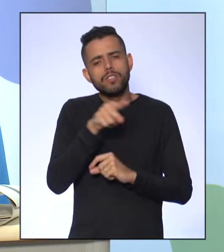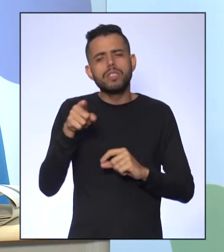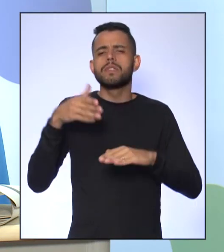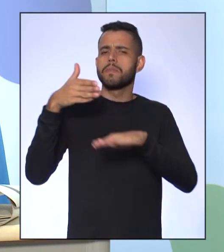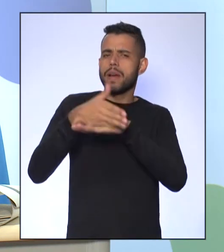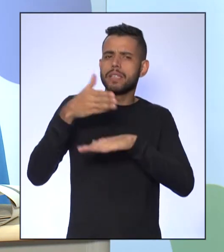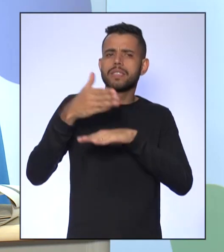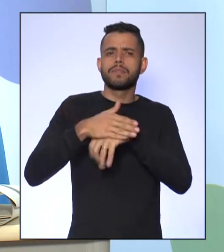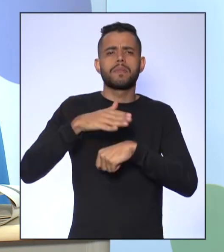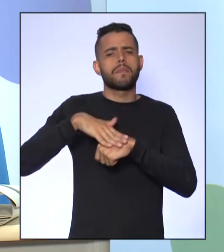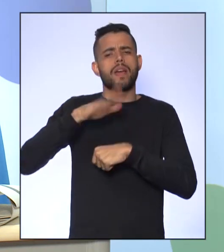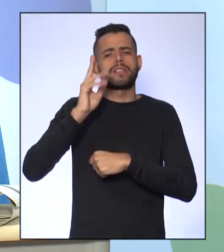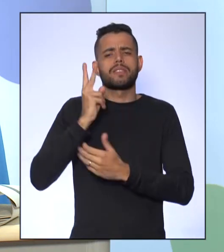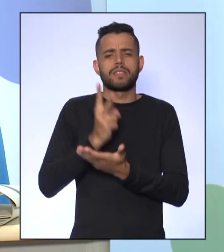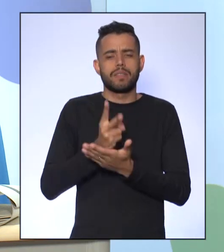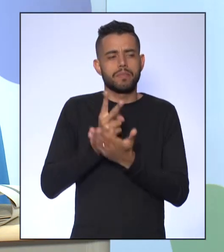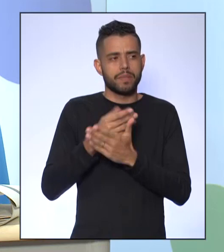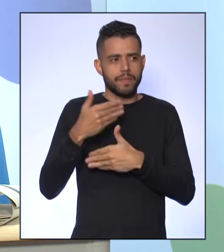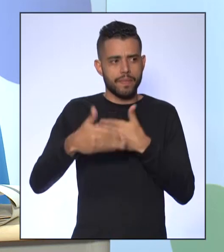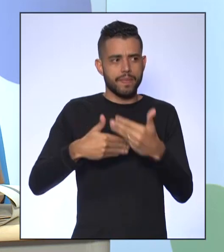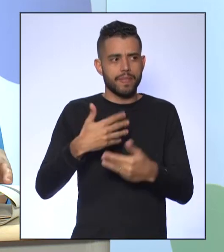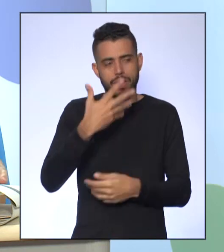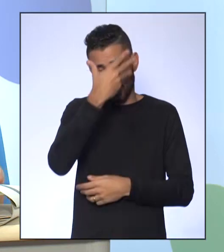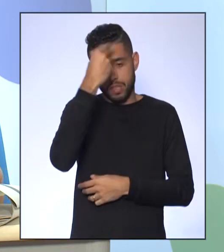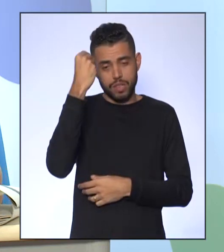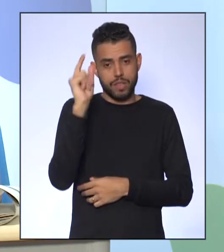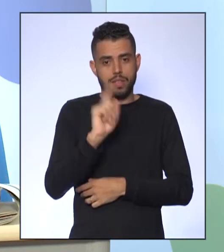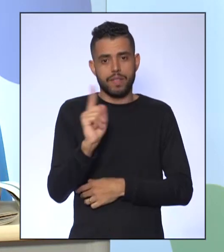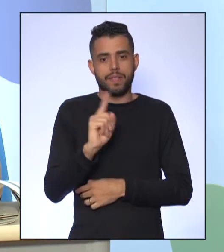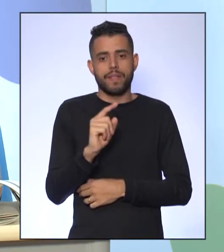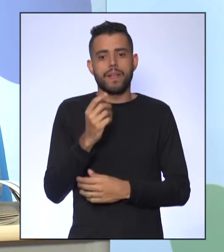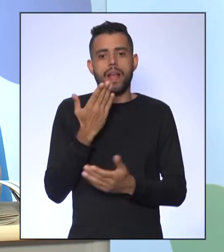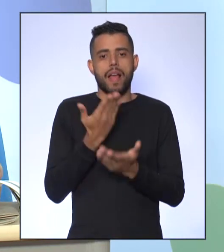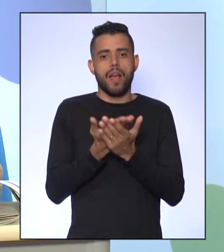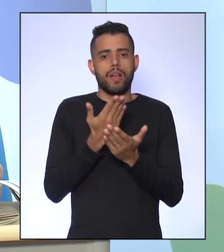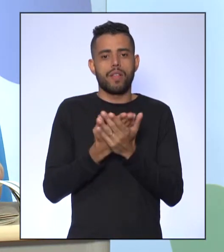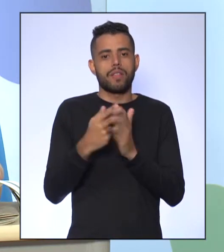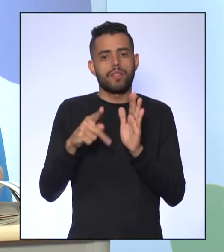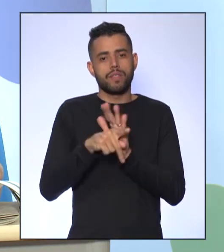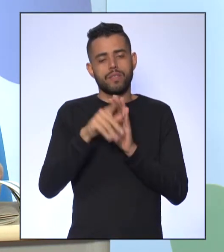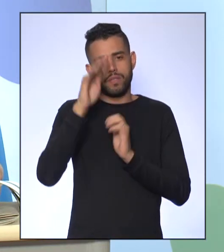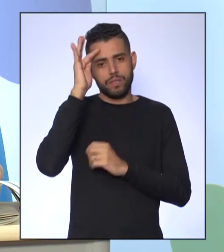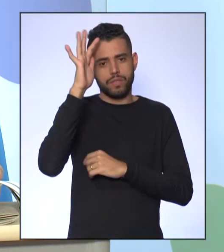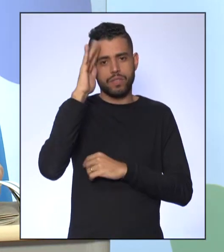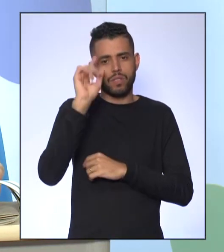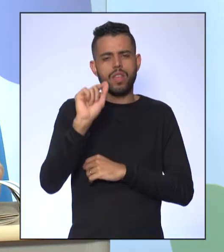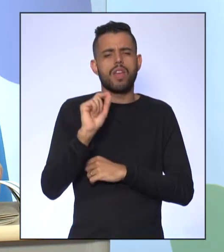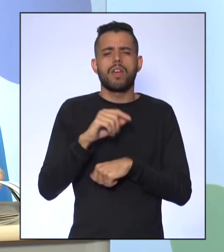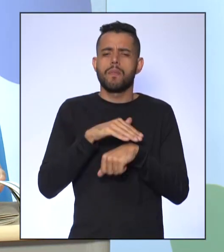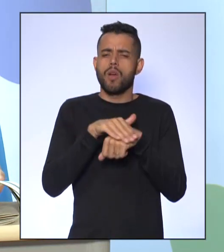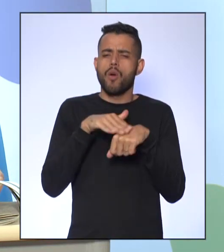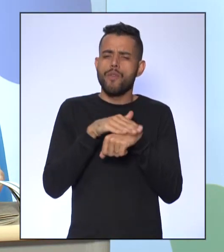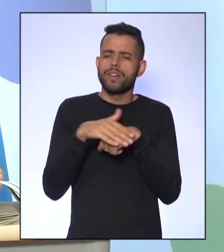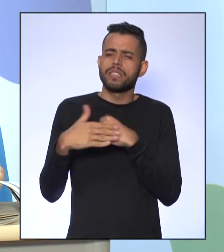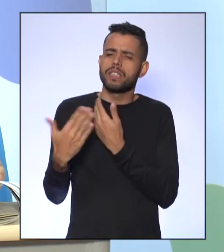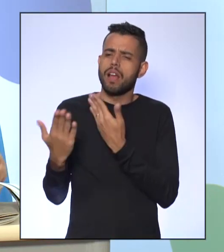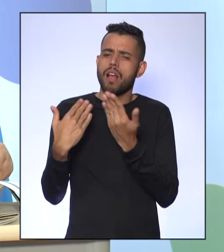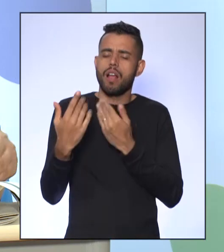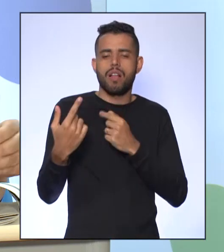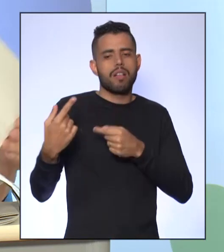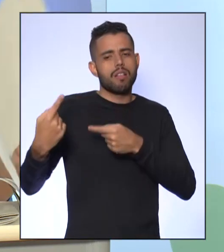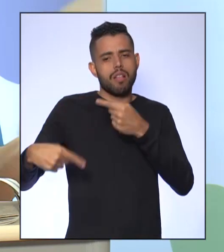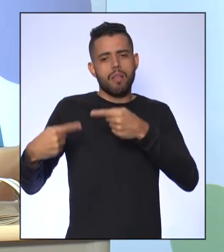cada vez mais e não esqueçam, né, que a aula de filosofia é uma aula para conversar, para